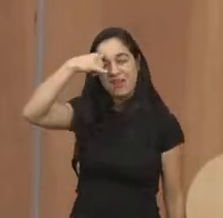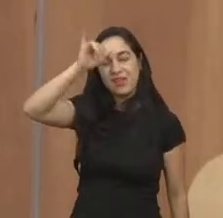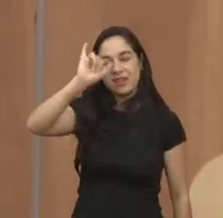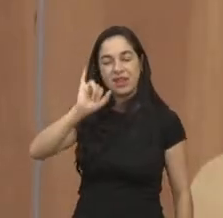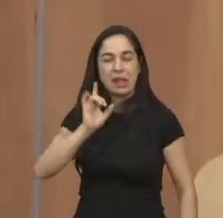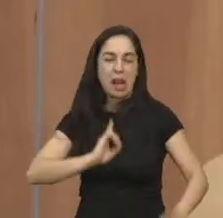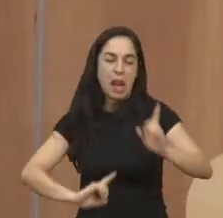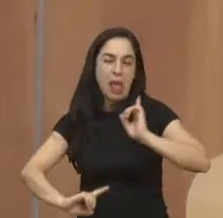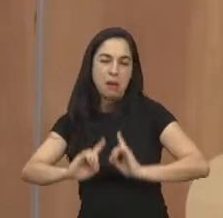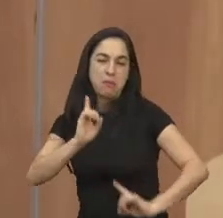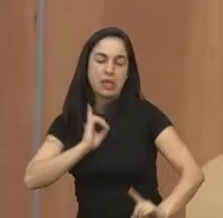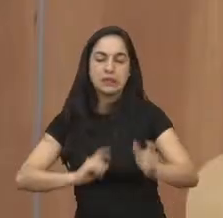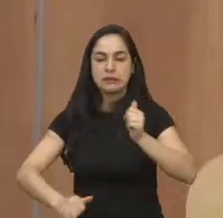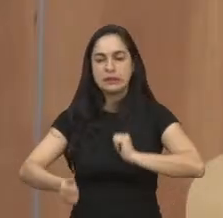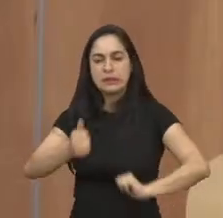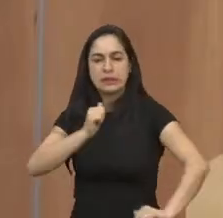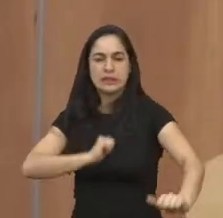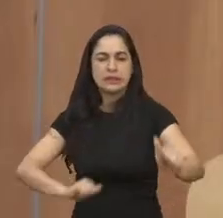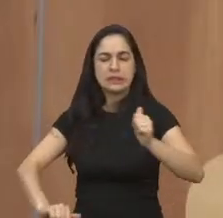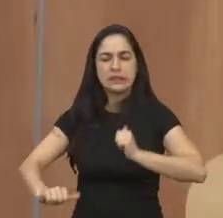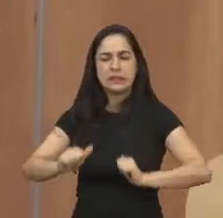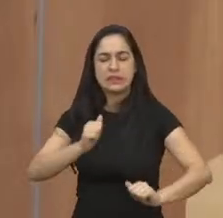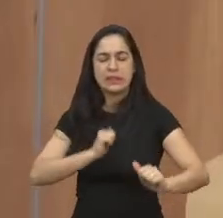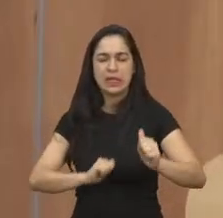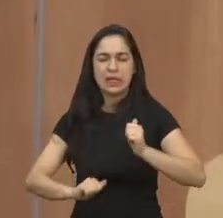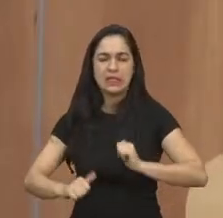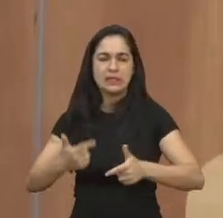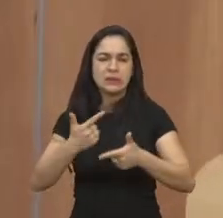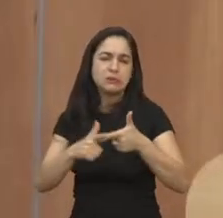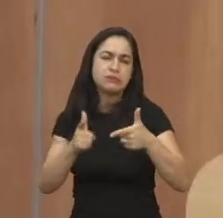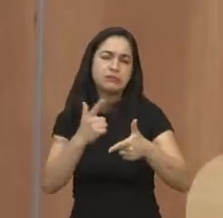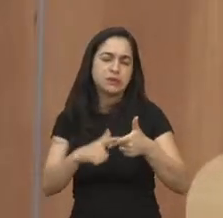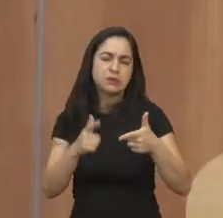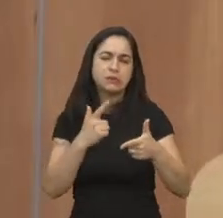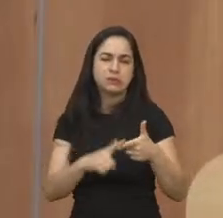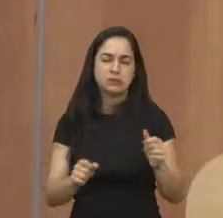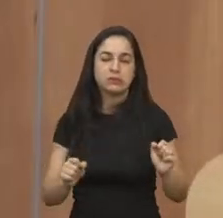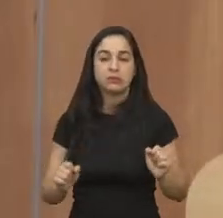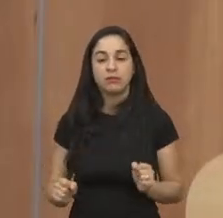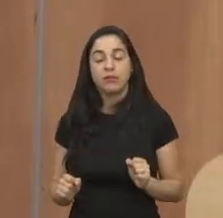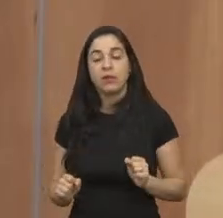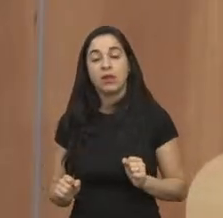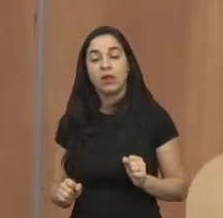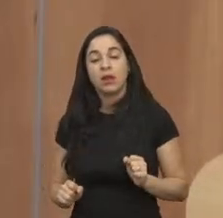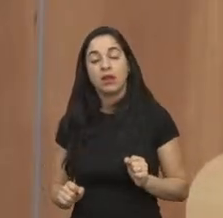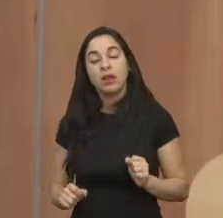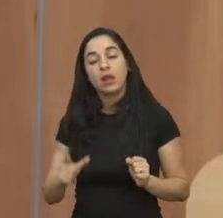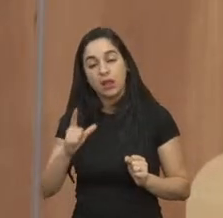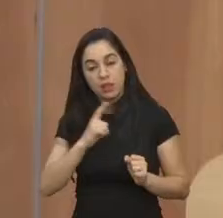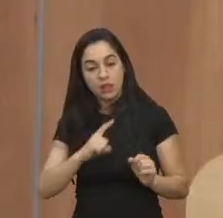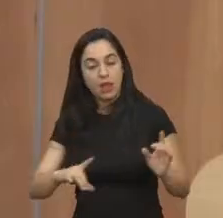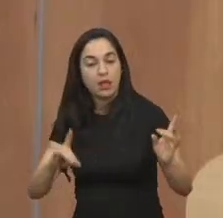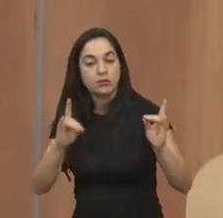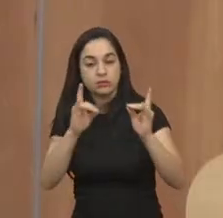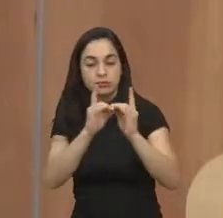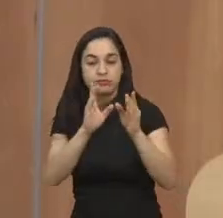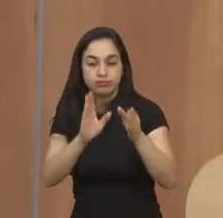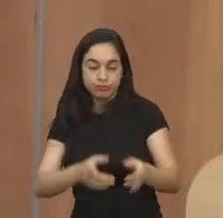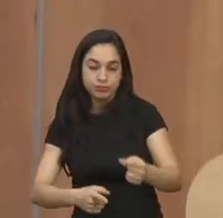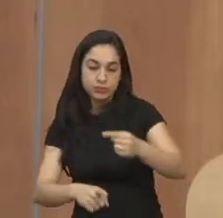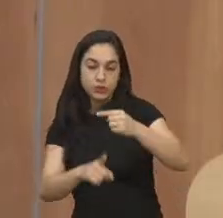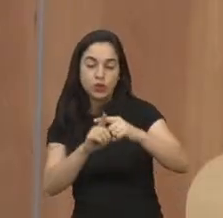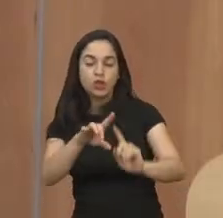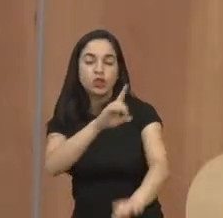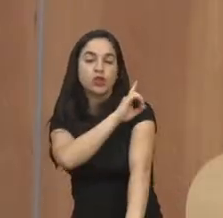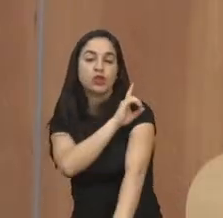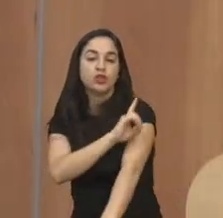depressão, ansiedade e traumas psicológicos. Por fim, assegurar o direito ao sepultamento digno também é uma forma